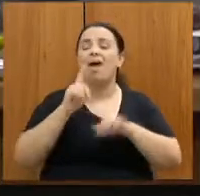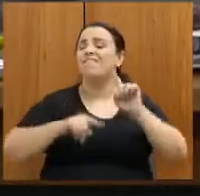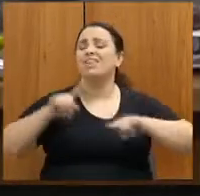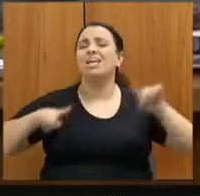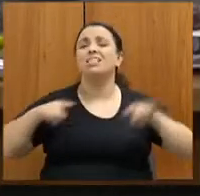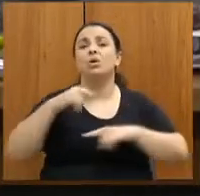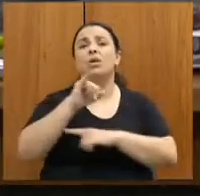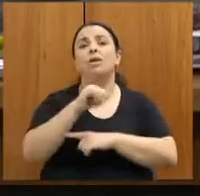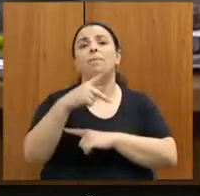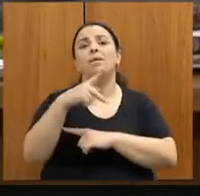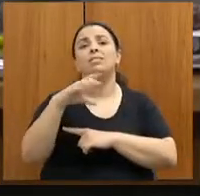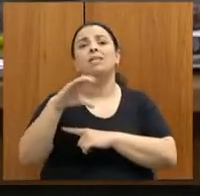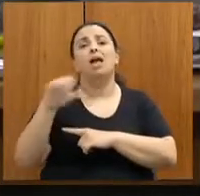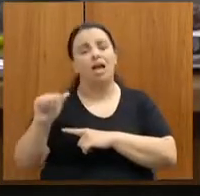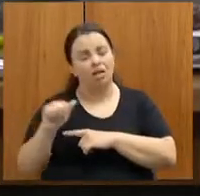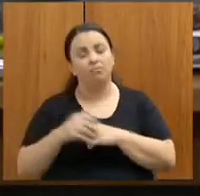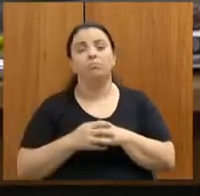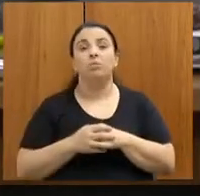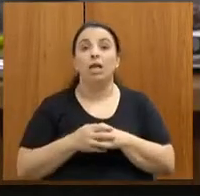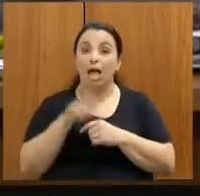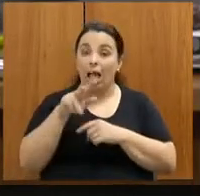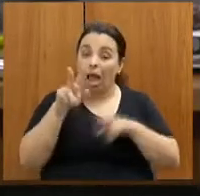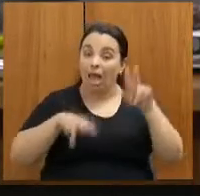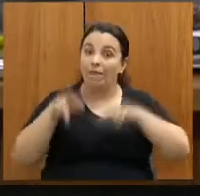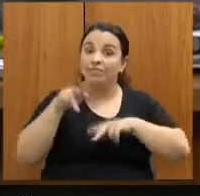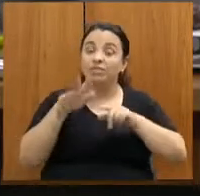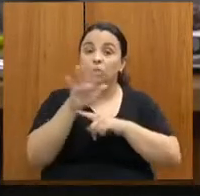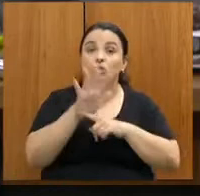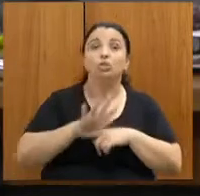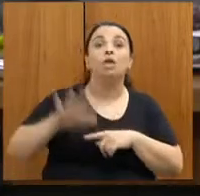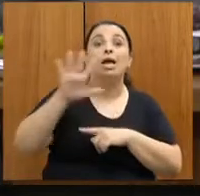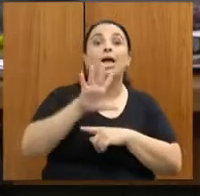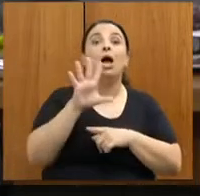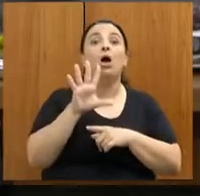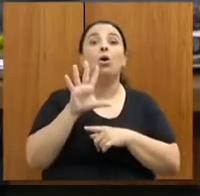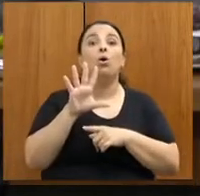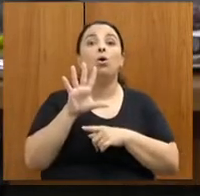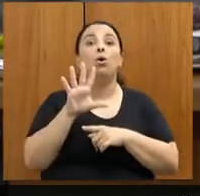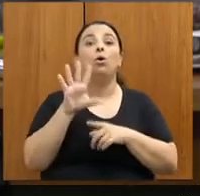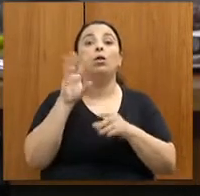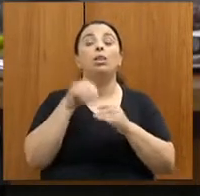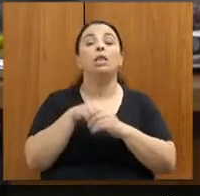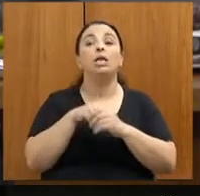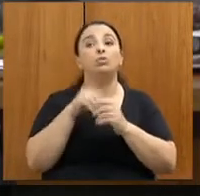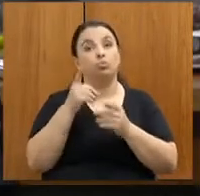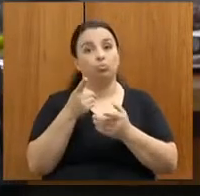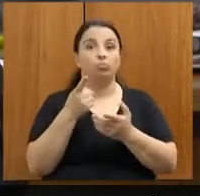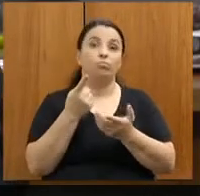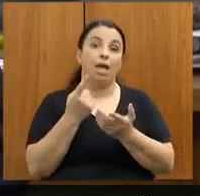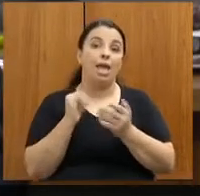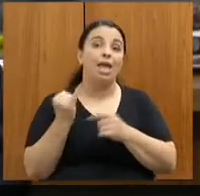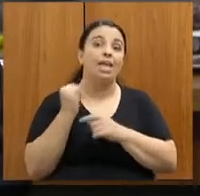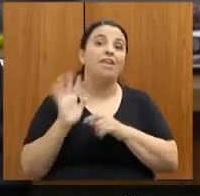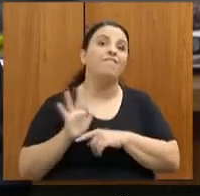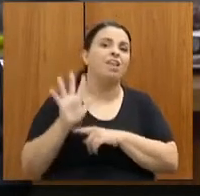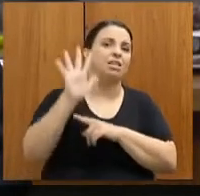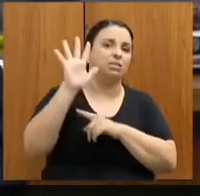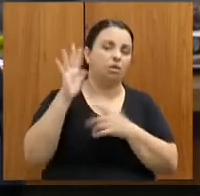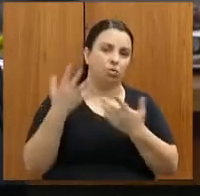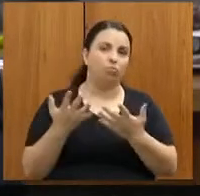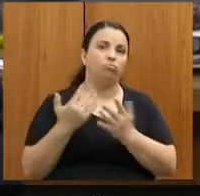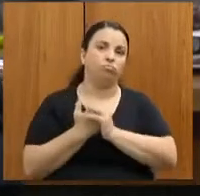é assim dá a revisão geral dentro do da questão de funcionária é